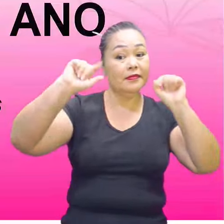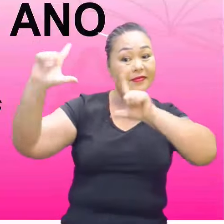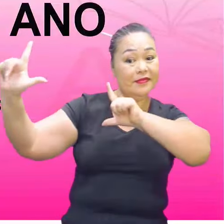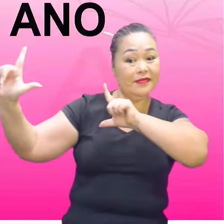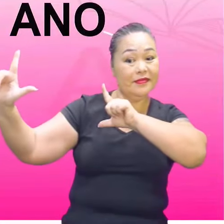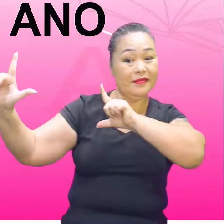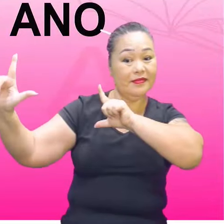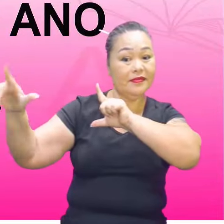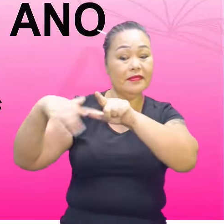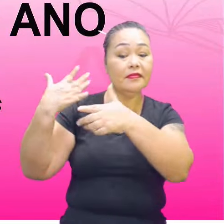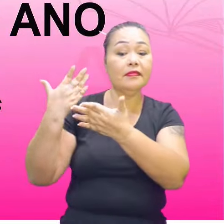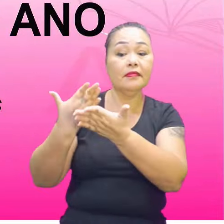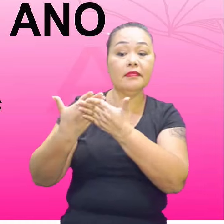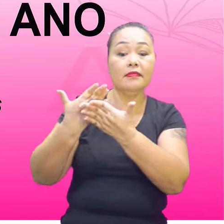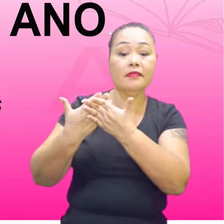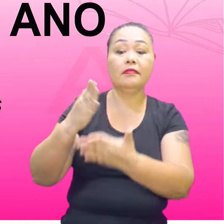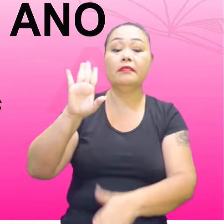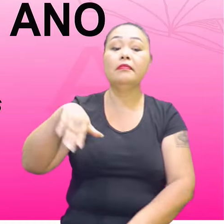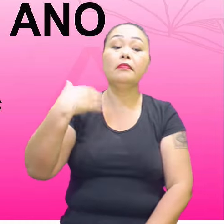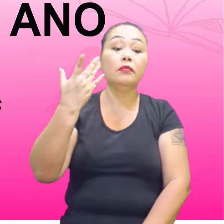telinha. A nossa aula é a aula